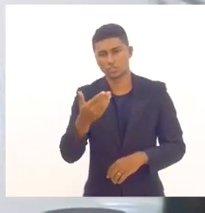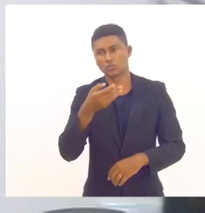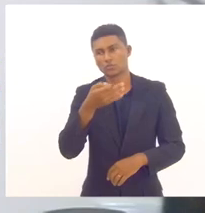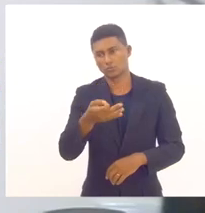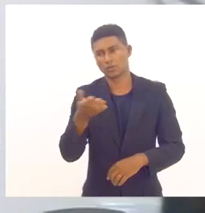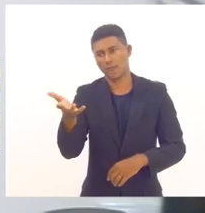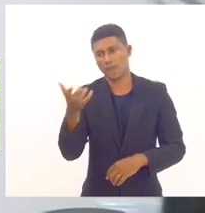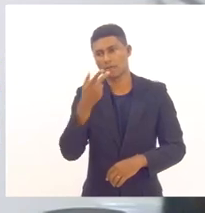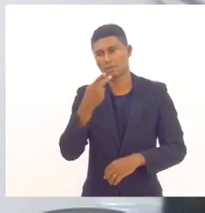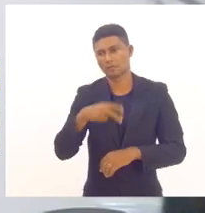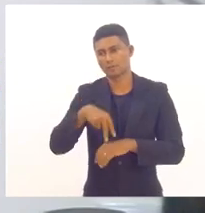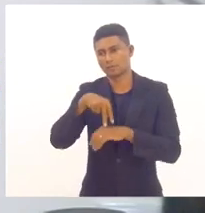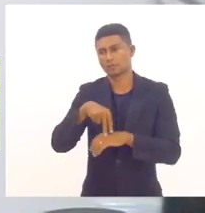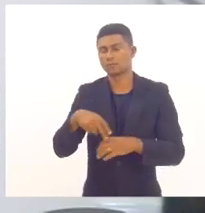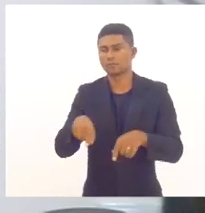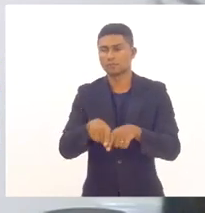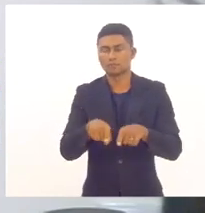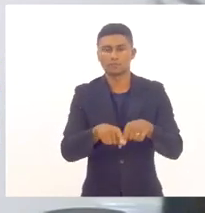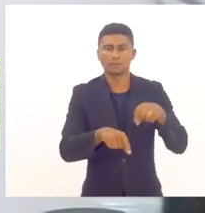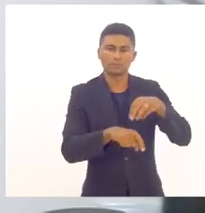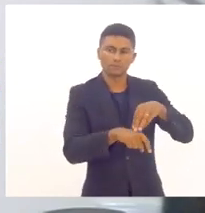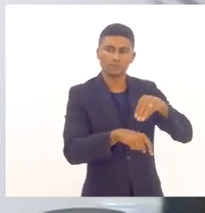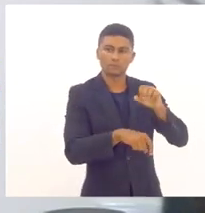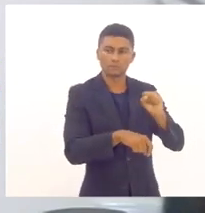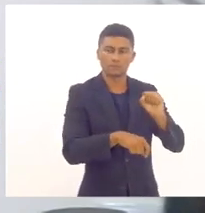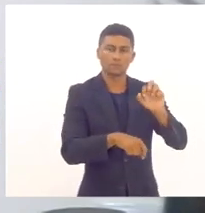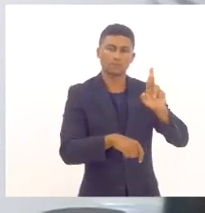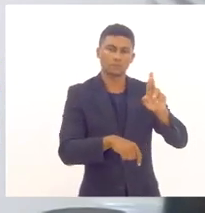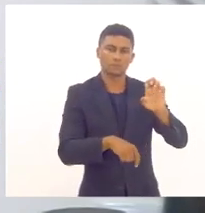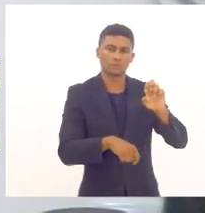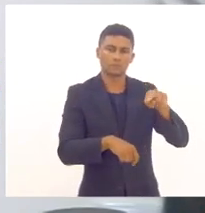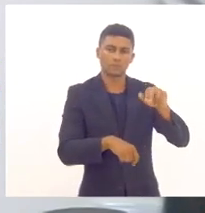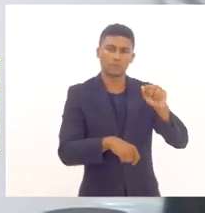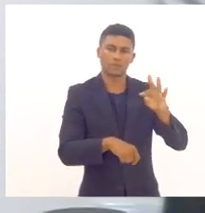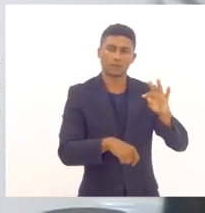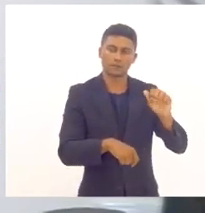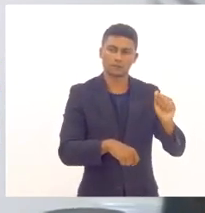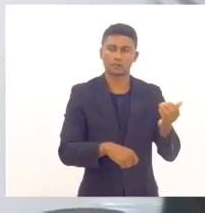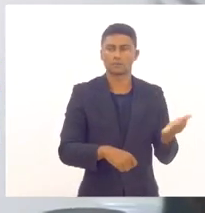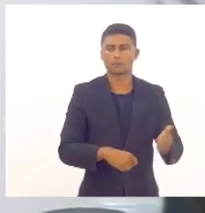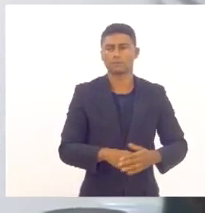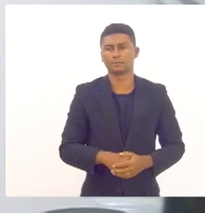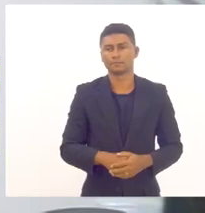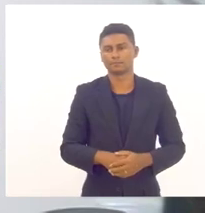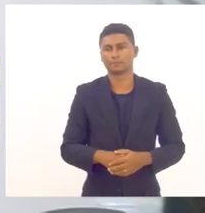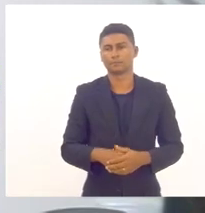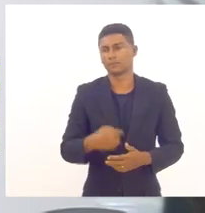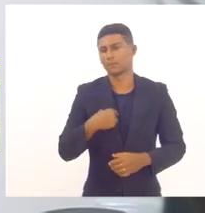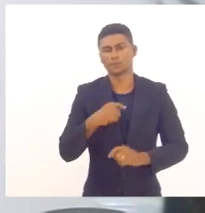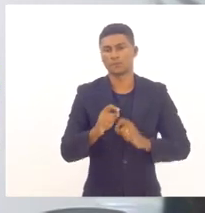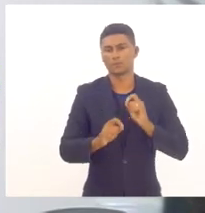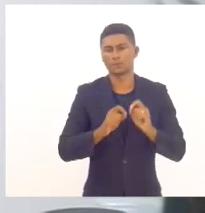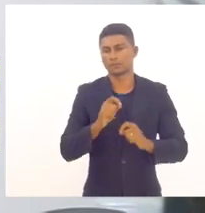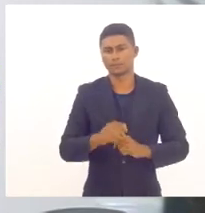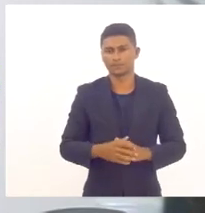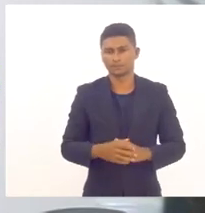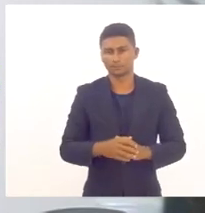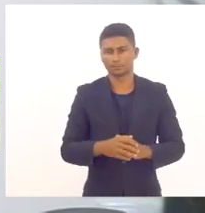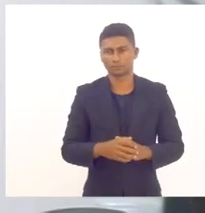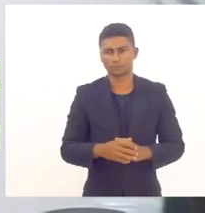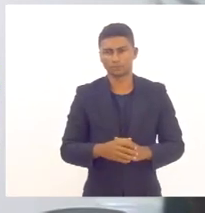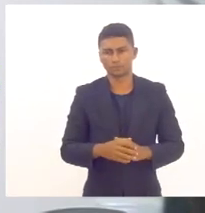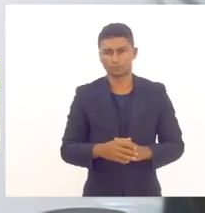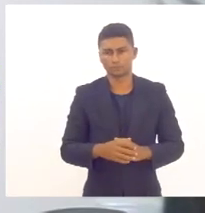também a mestra Renata. Então, eu vou fazer o seguinte. Eu vou